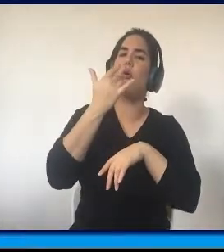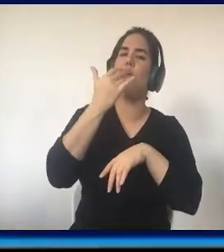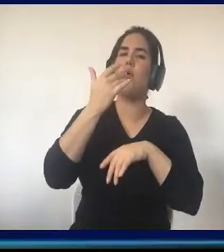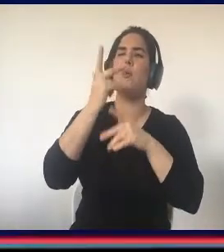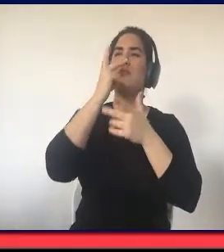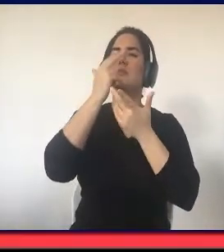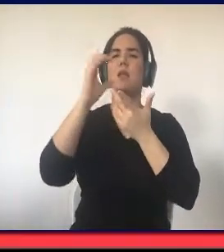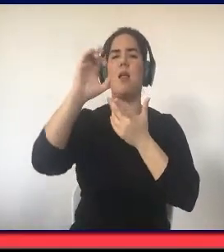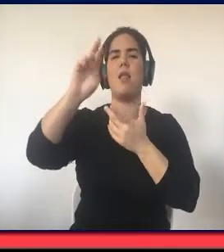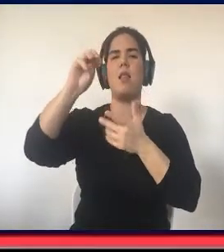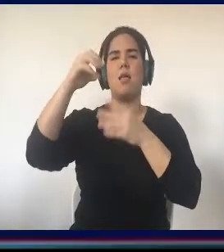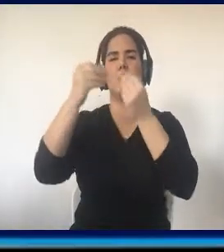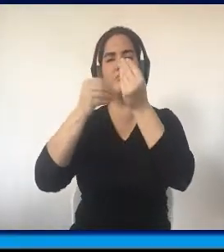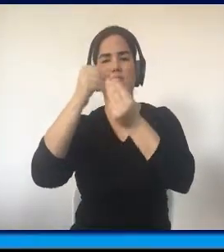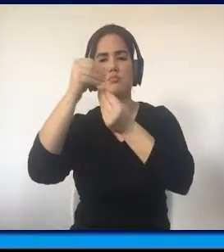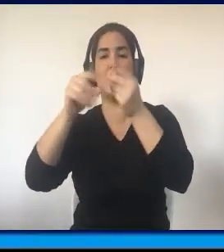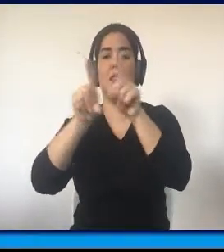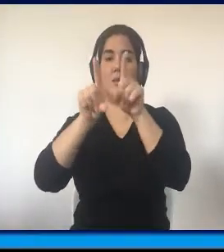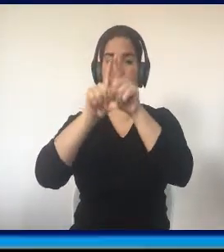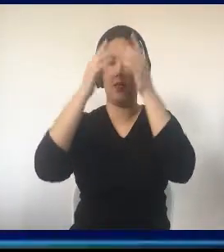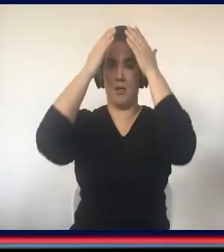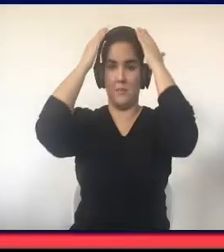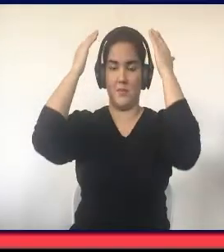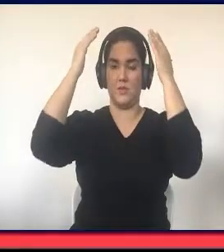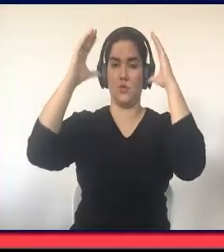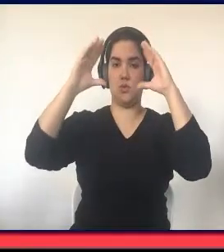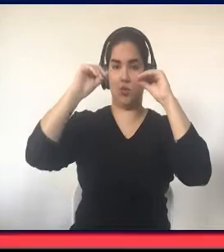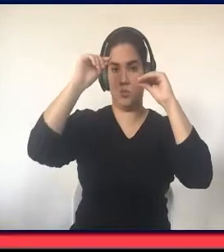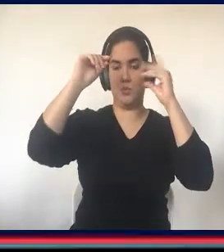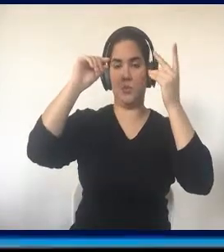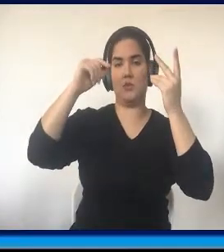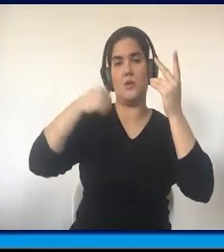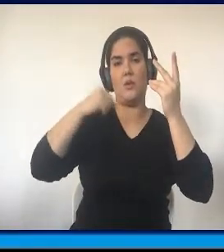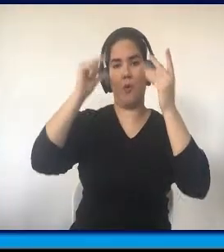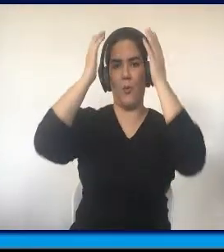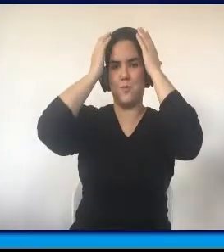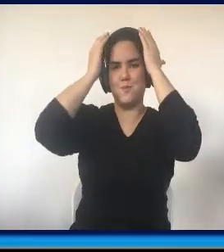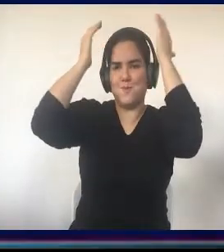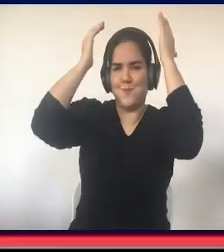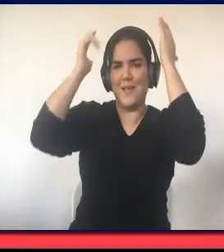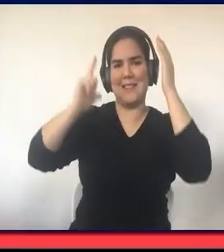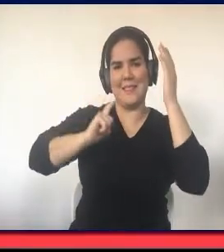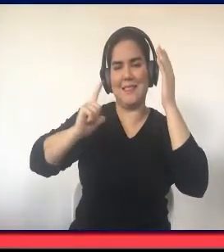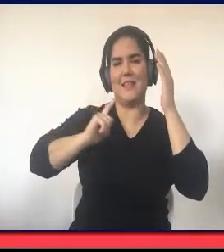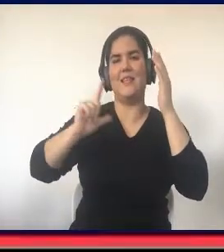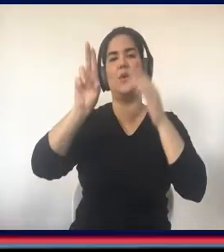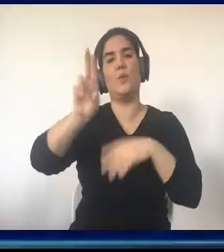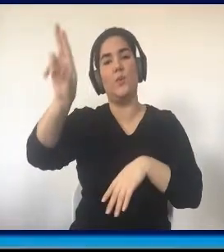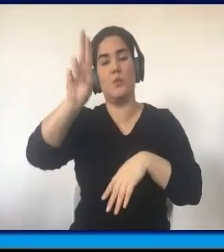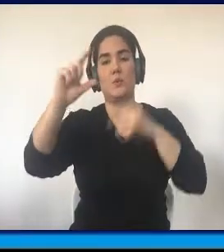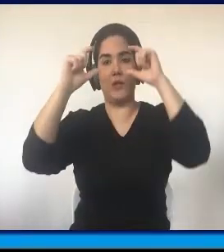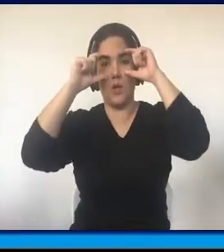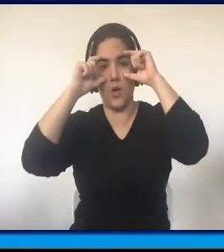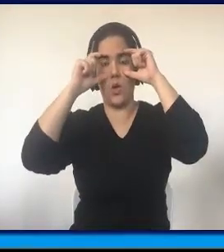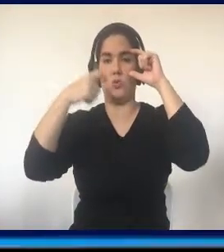cabelo escuro, estou deixando o cabelo crescer, então está um pouquinho comprido. Eu uso óculos, sou moreno,